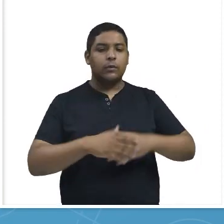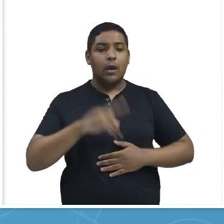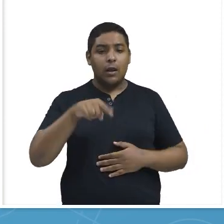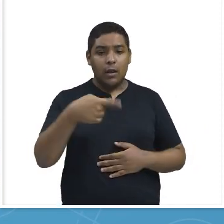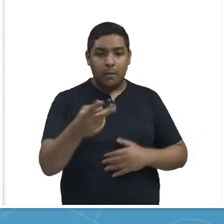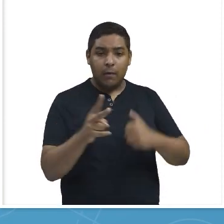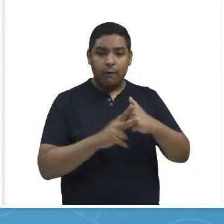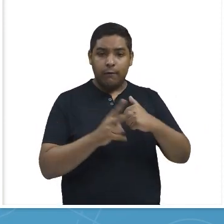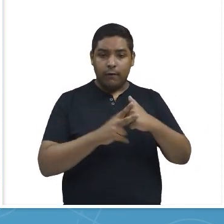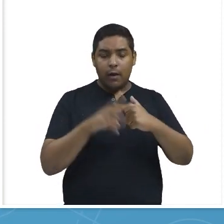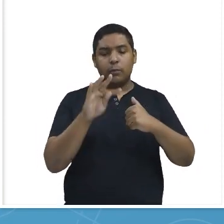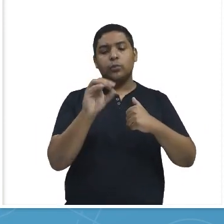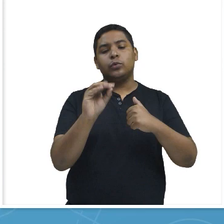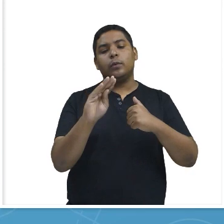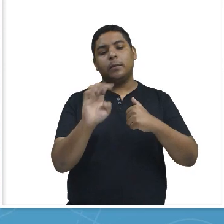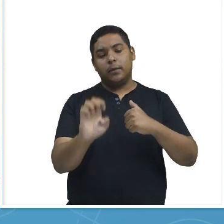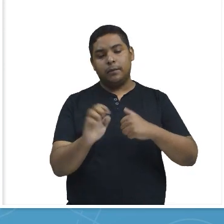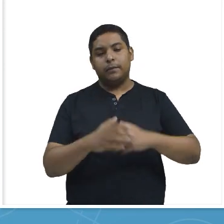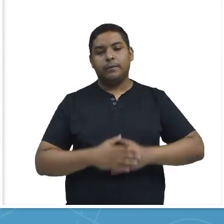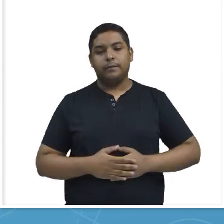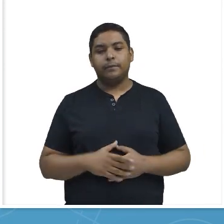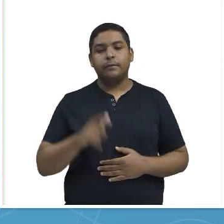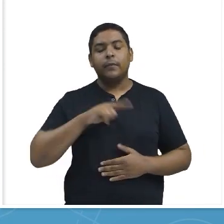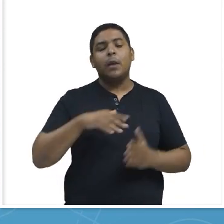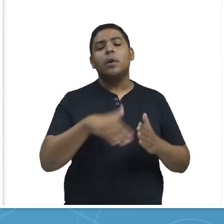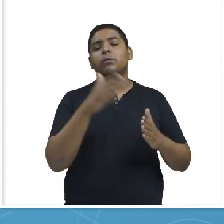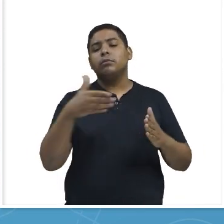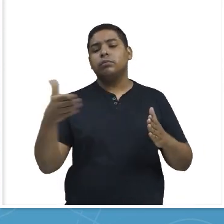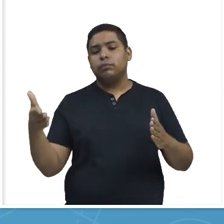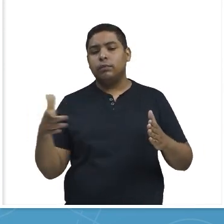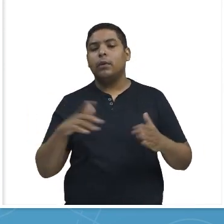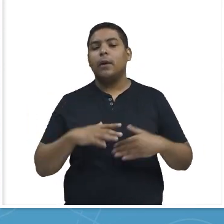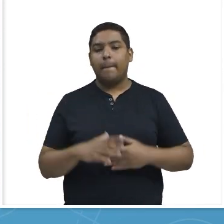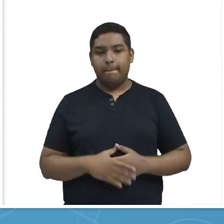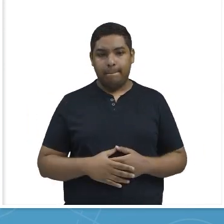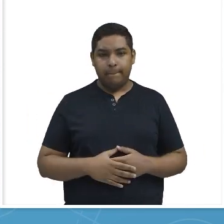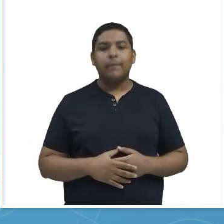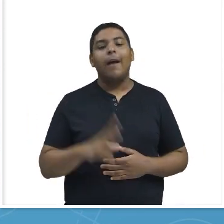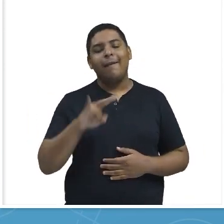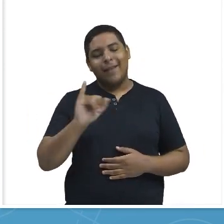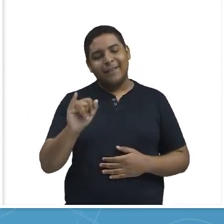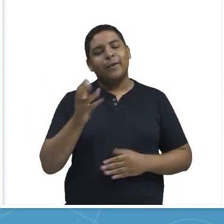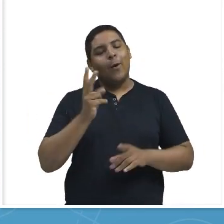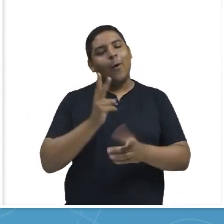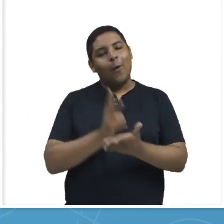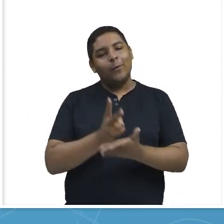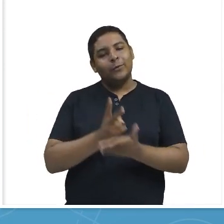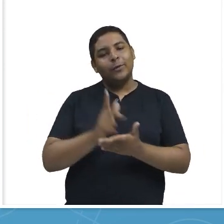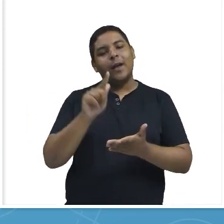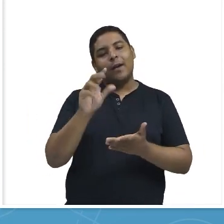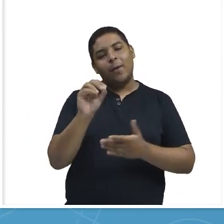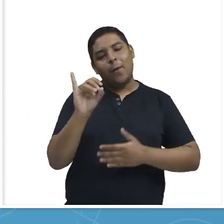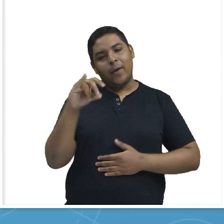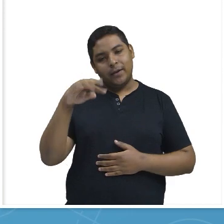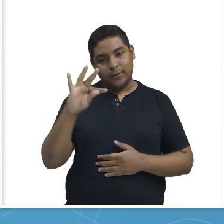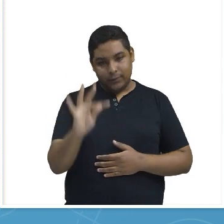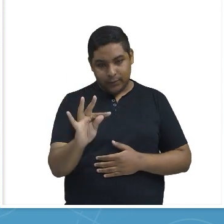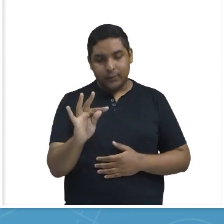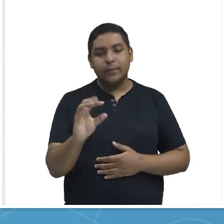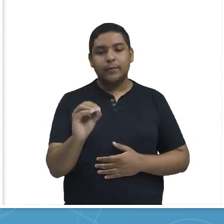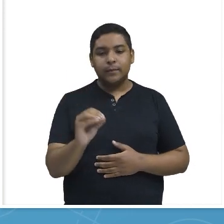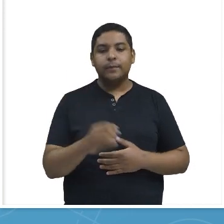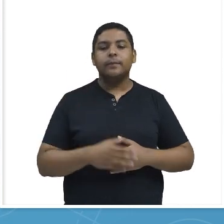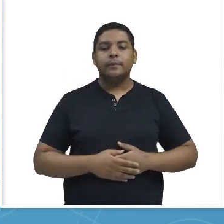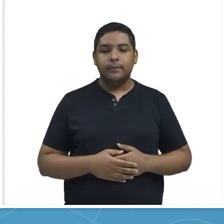verb to be. E a sequência da frase, como é que vai ser? Vai continuar com going to, ó, going to,